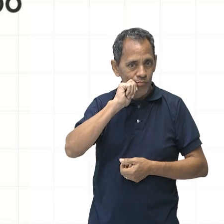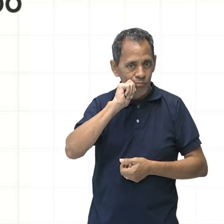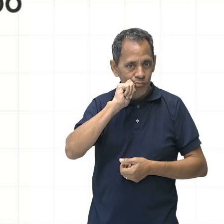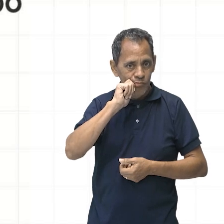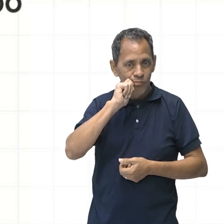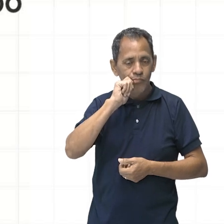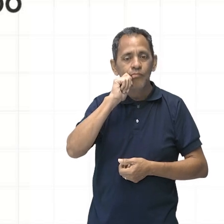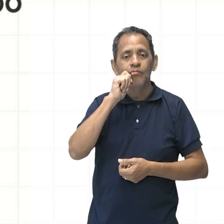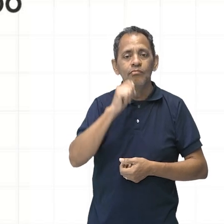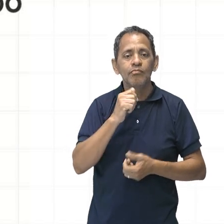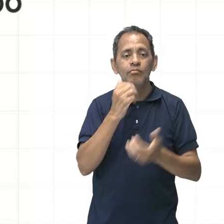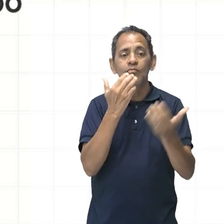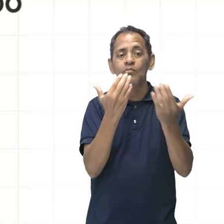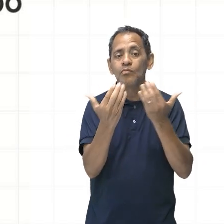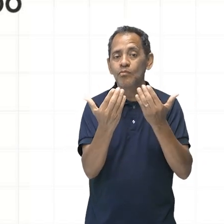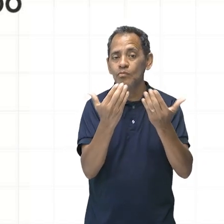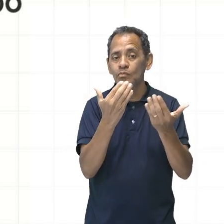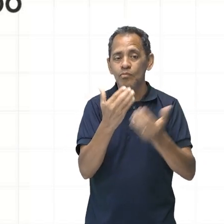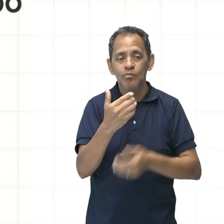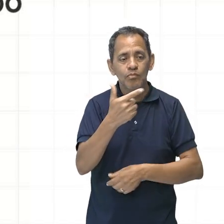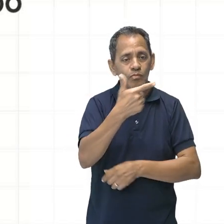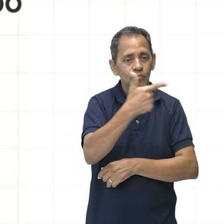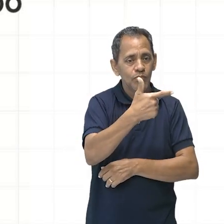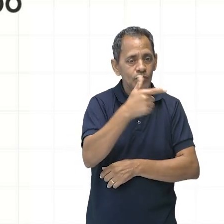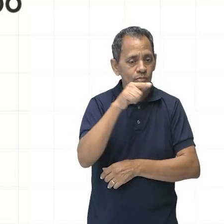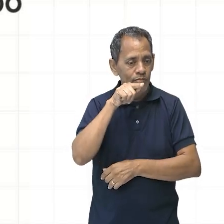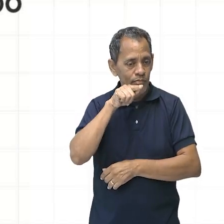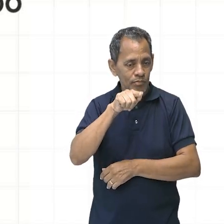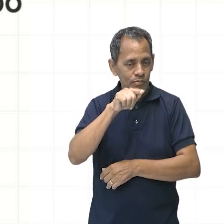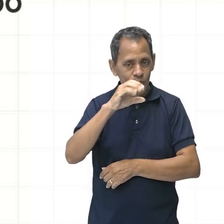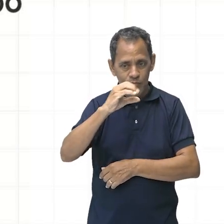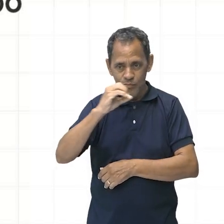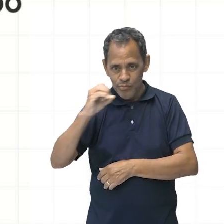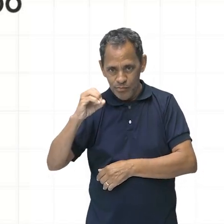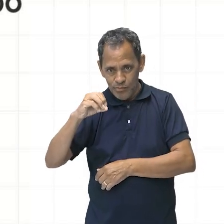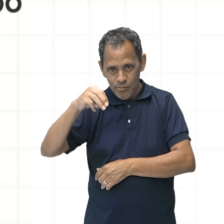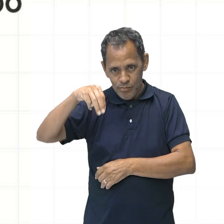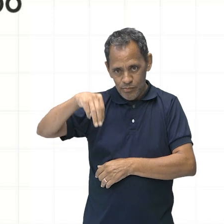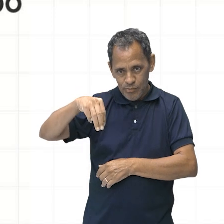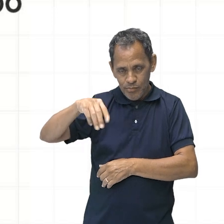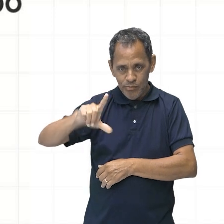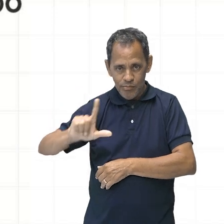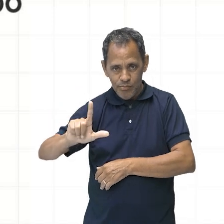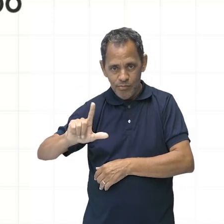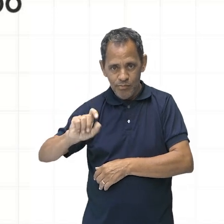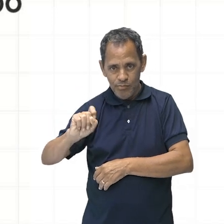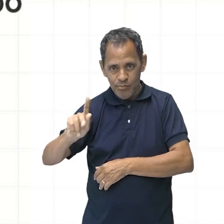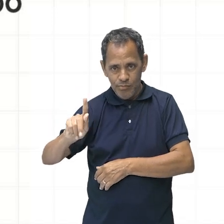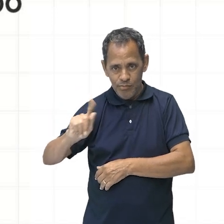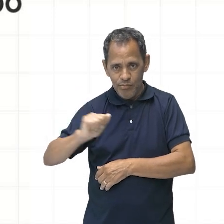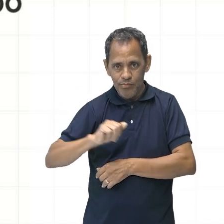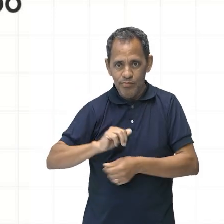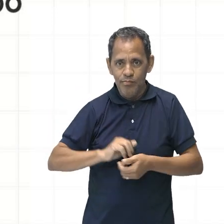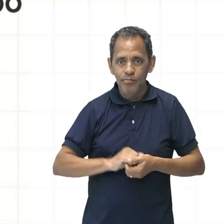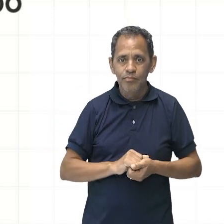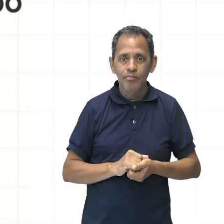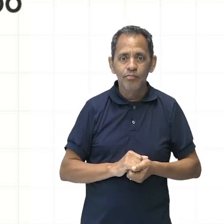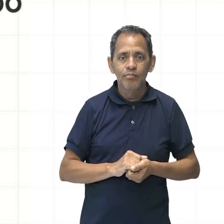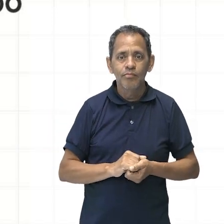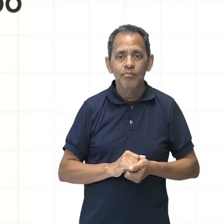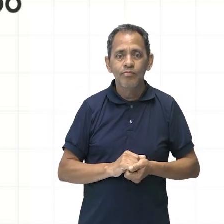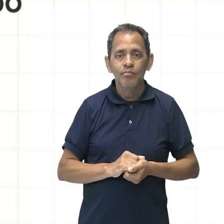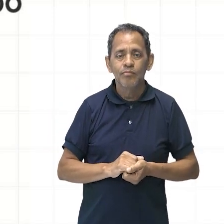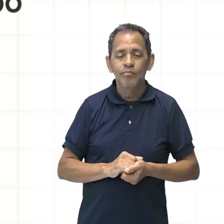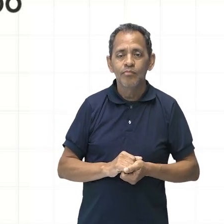equivale a 2.000 ml. Beleza? Então, 2 litros de